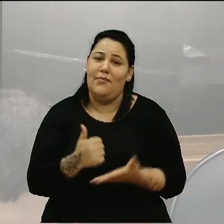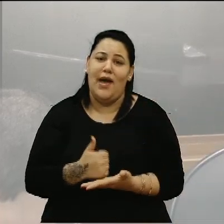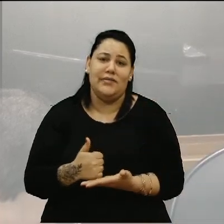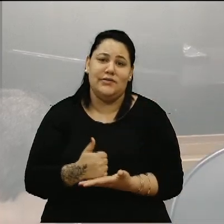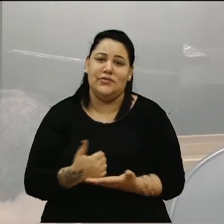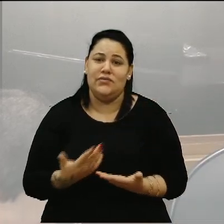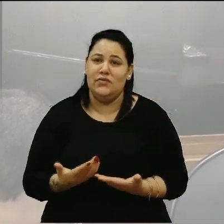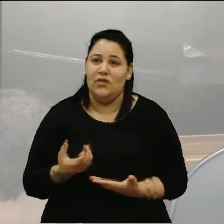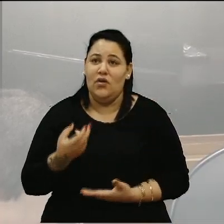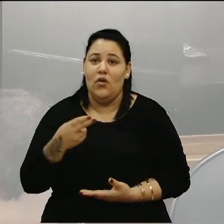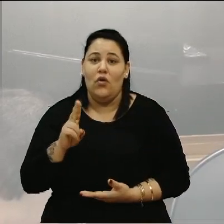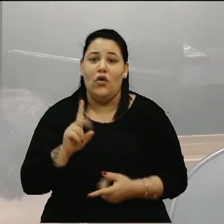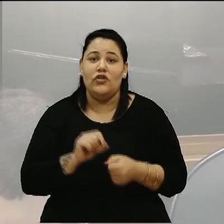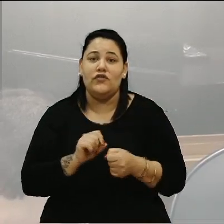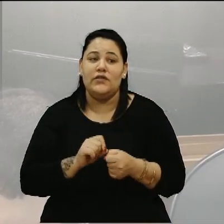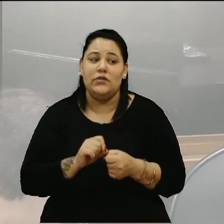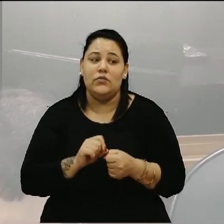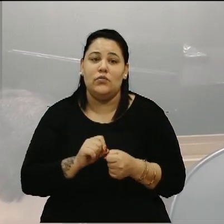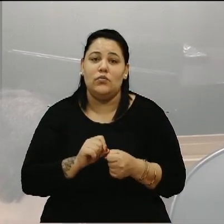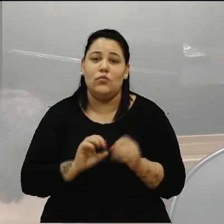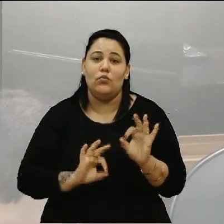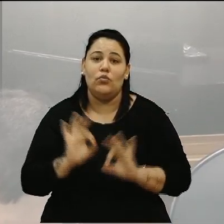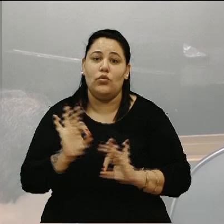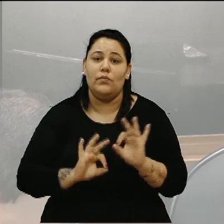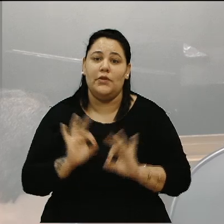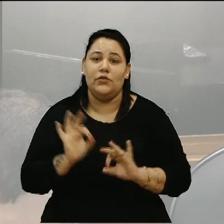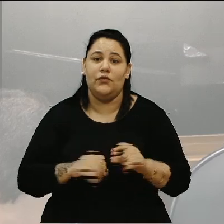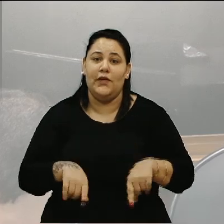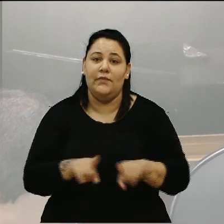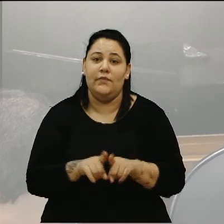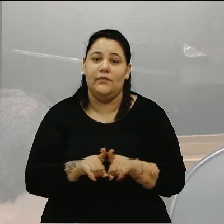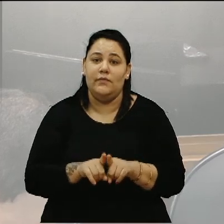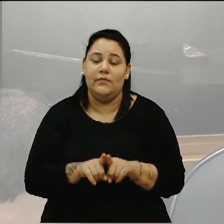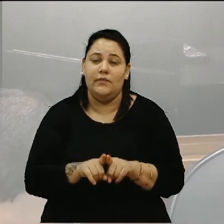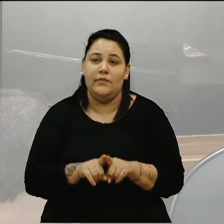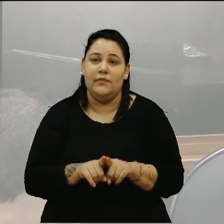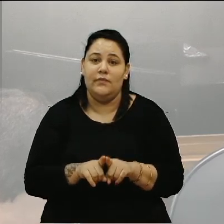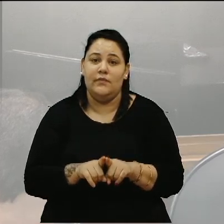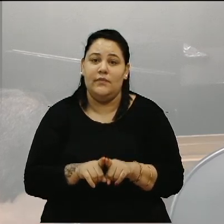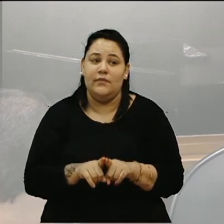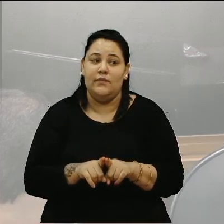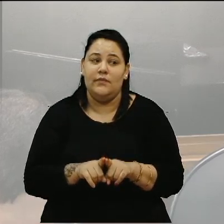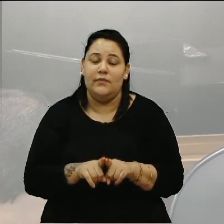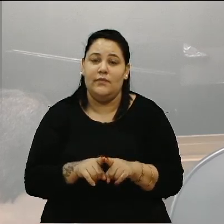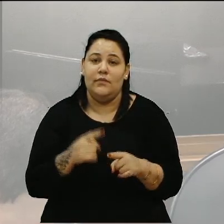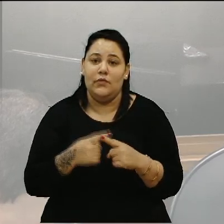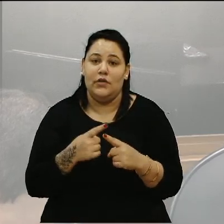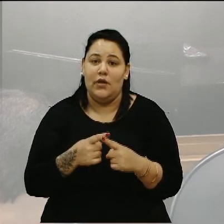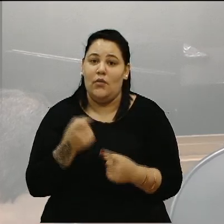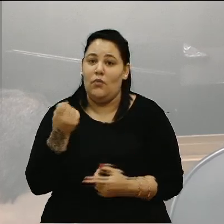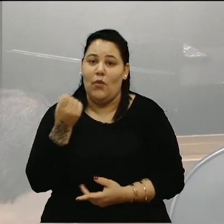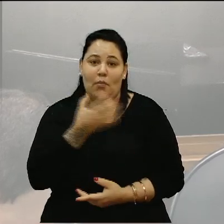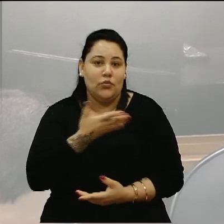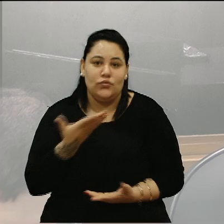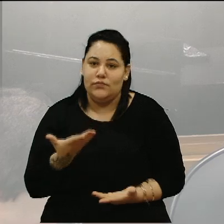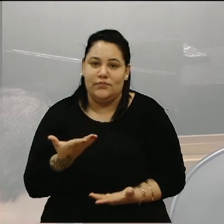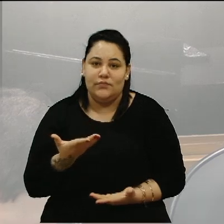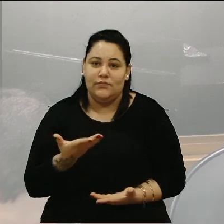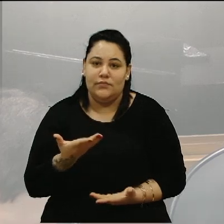ter que fazer um projeto aqui para permitir, vamos chegar a esse absurdo, né? Vamos ter que aprovar um projeto na Câmara